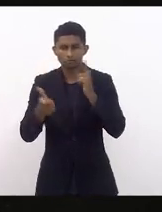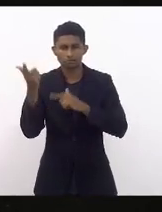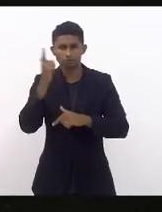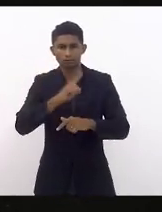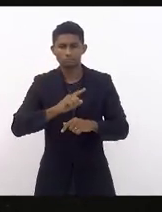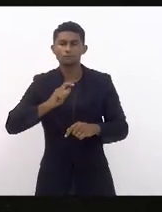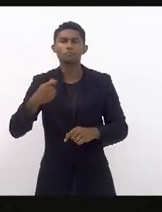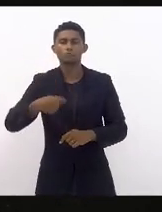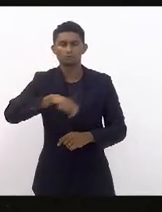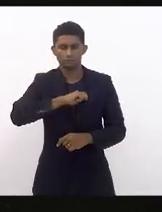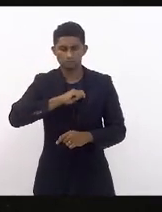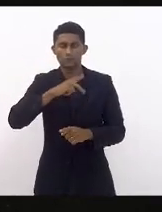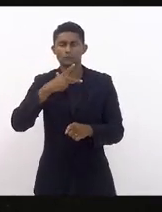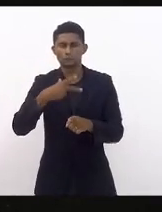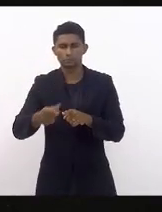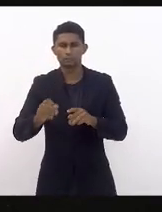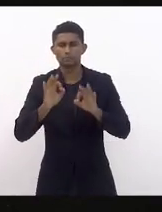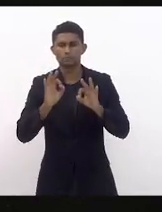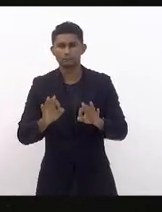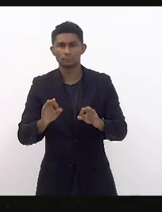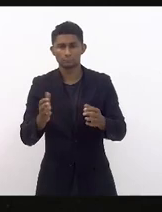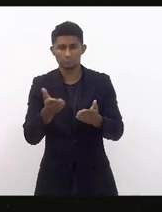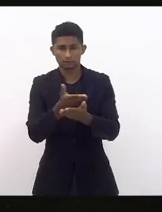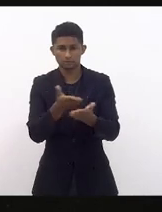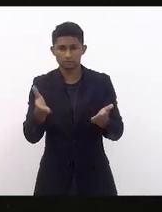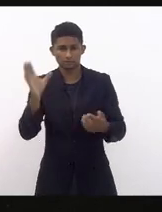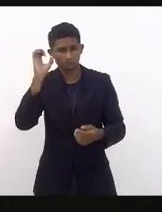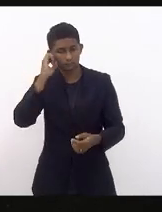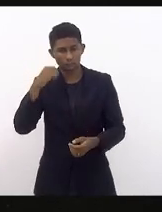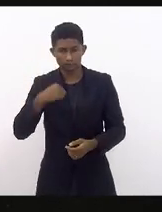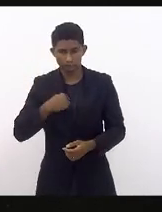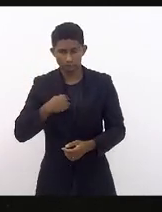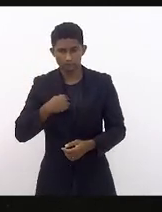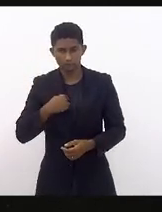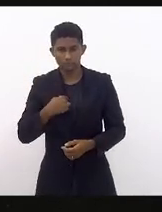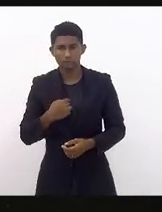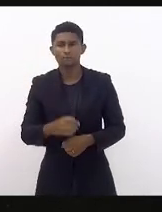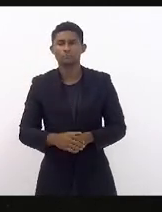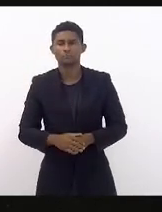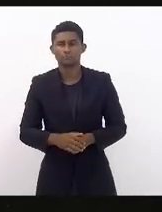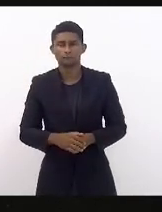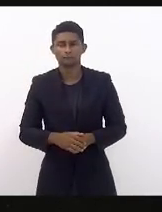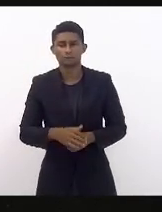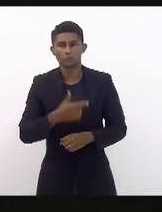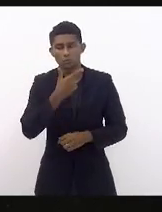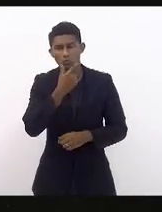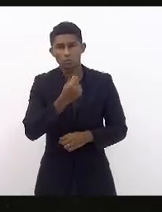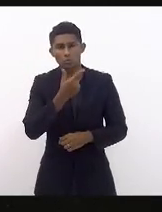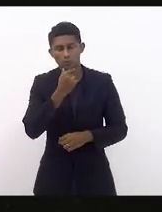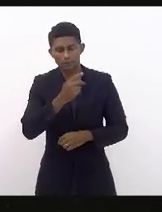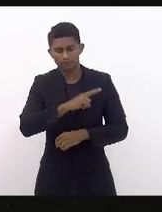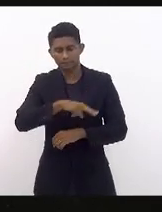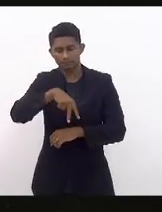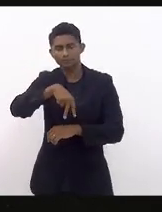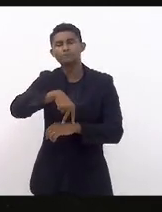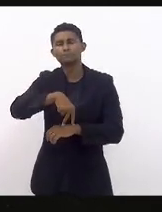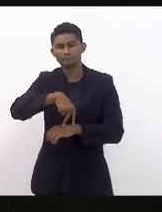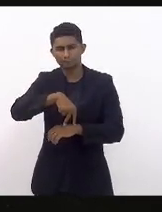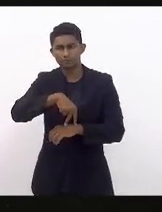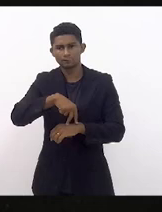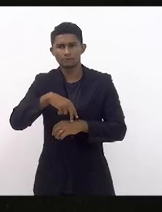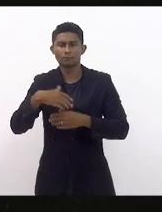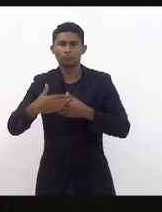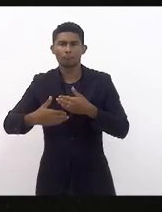vencedor. Prezados ouvintes, a conduta do homem público pode